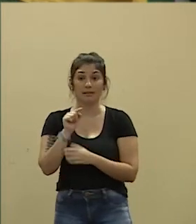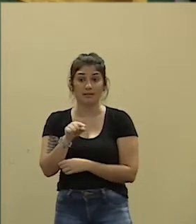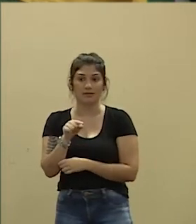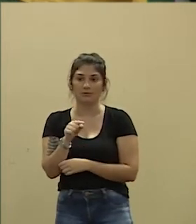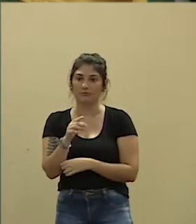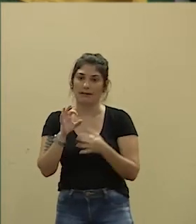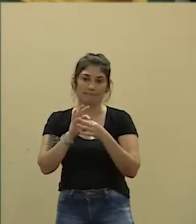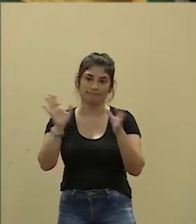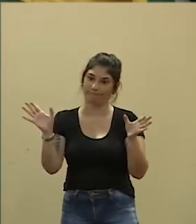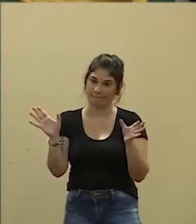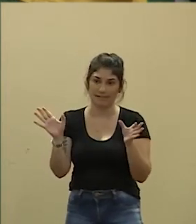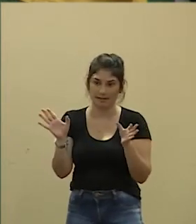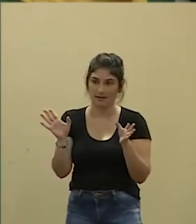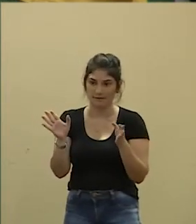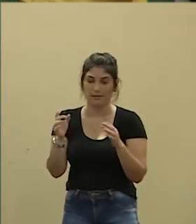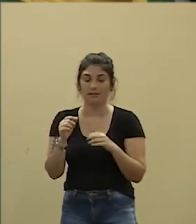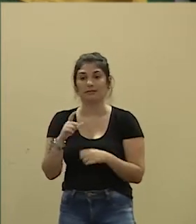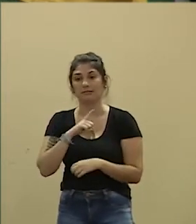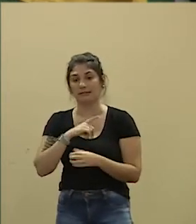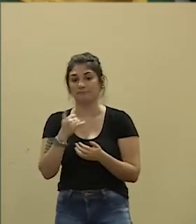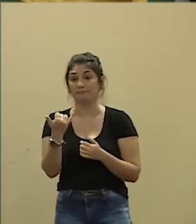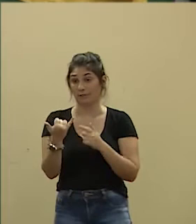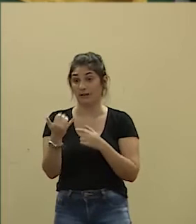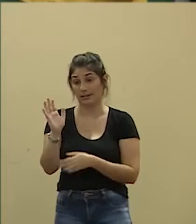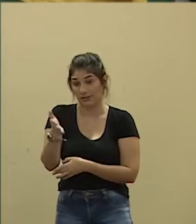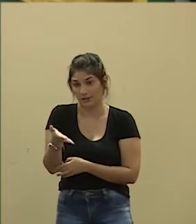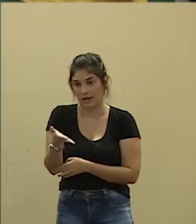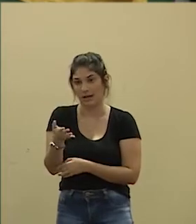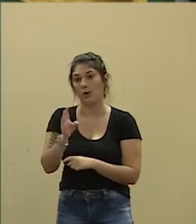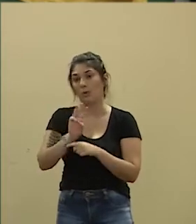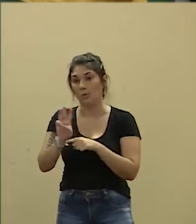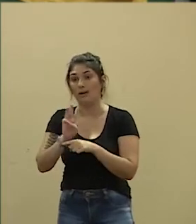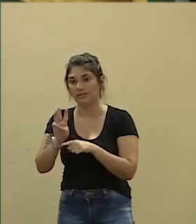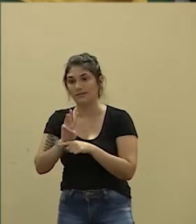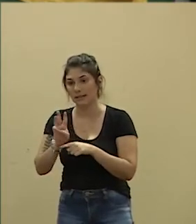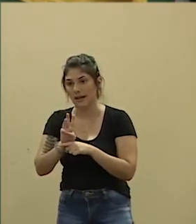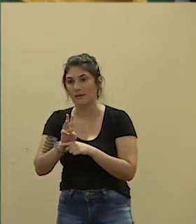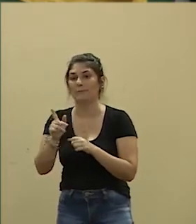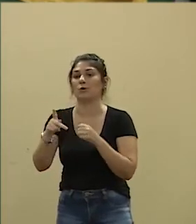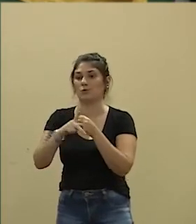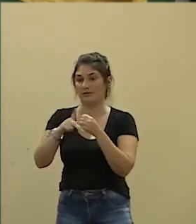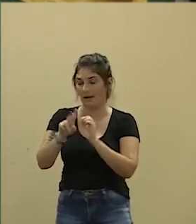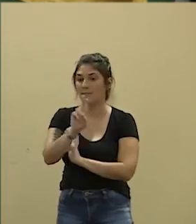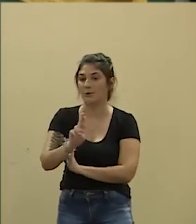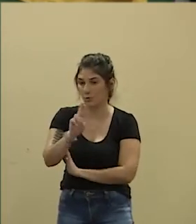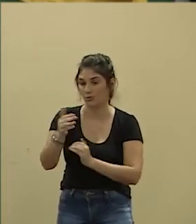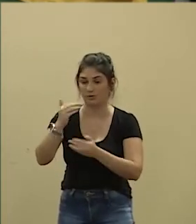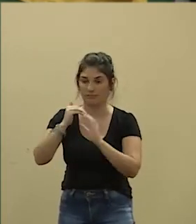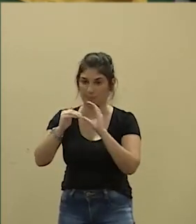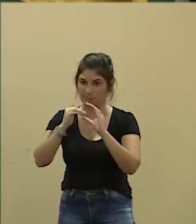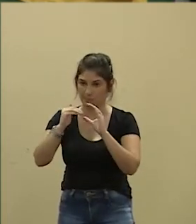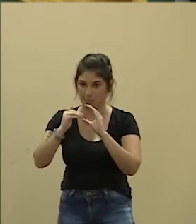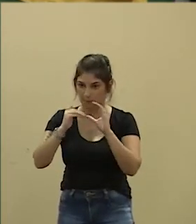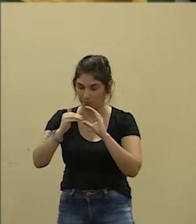disponível hoje né alguns celulares vêm nativos mas se não o desafio faz isso o skype tem feito há tanto tempo ea gente não usa muito